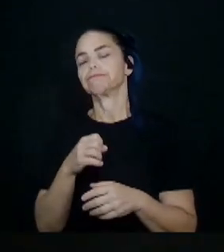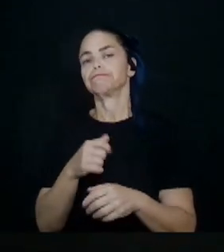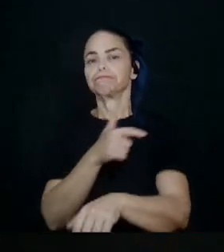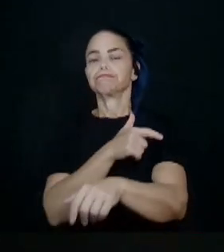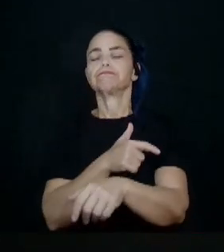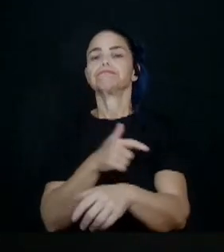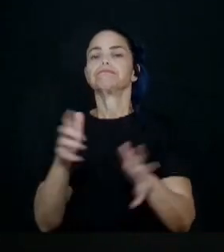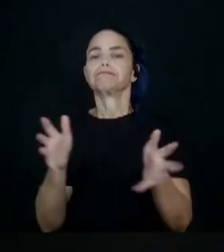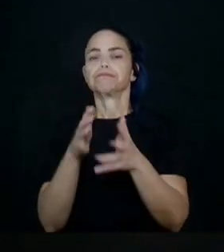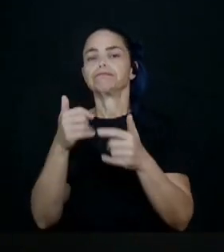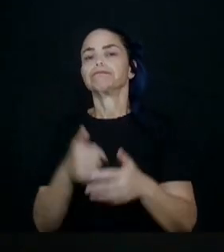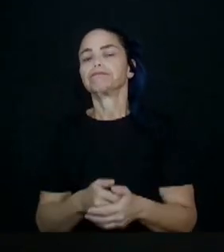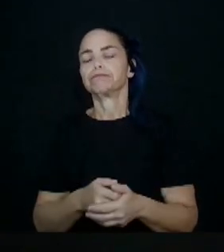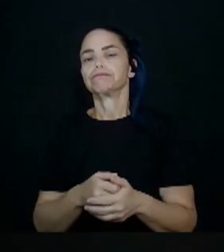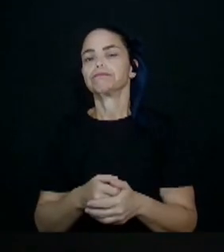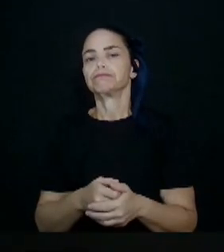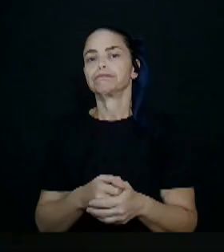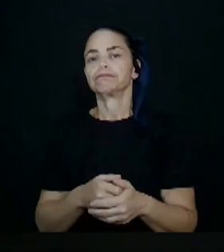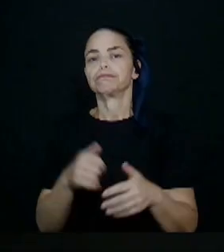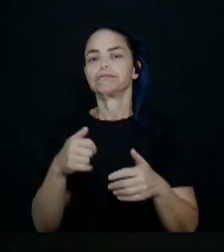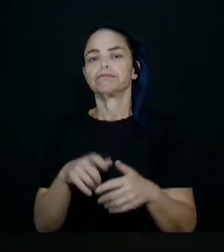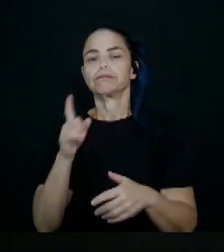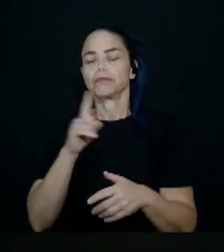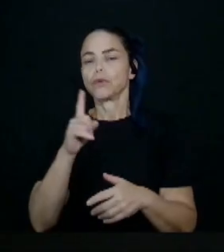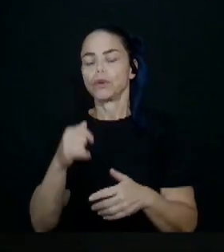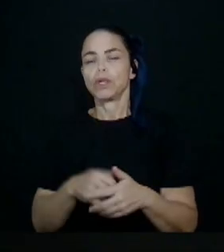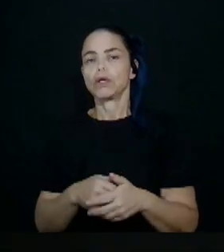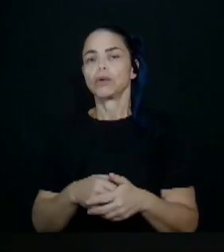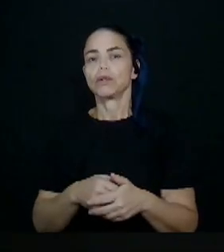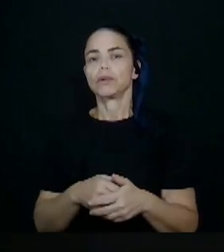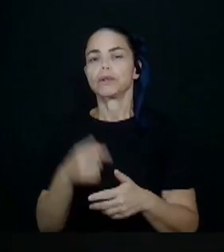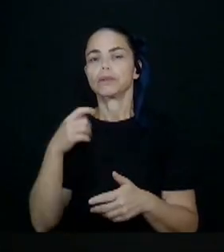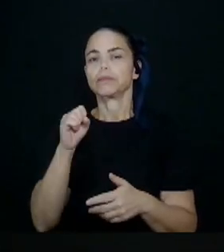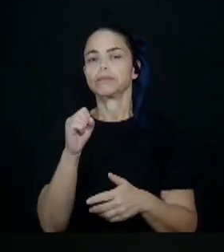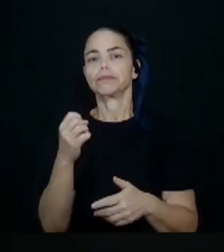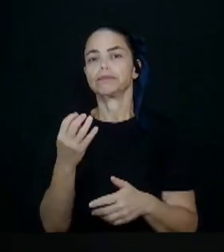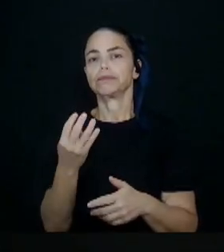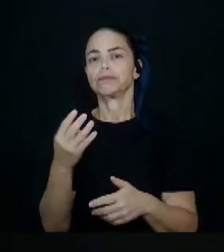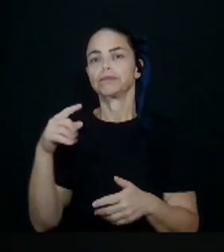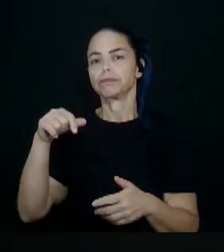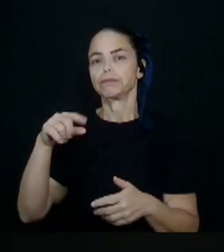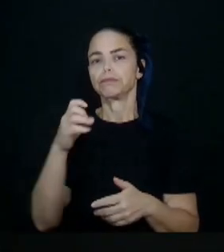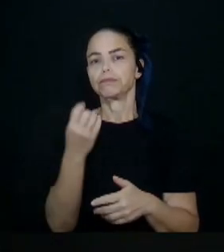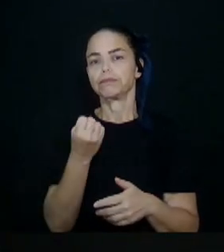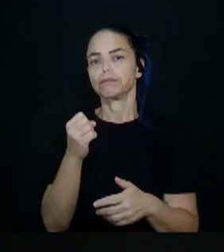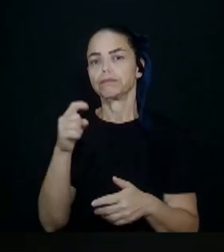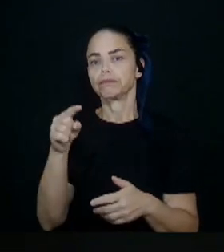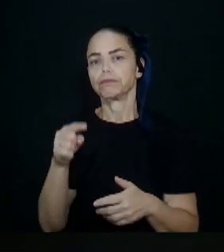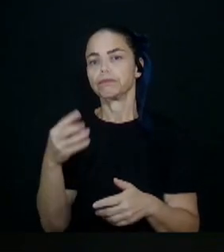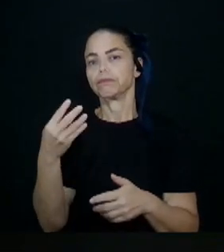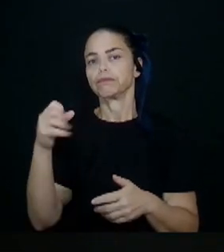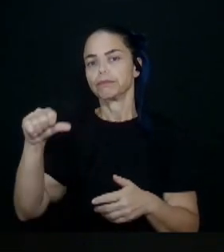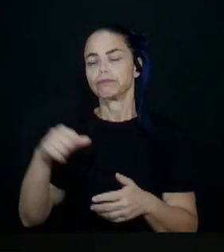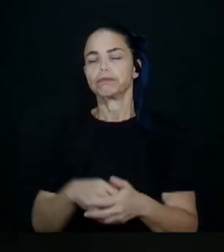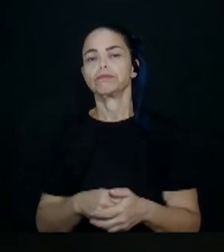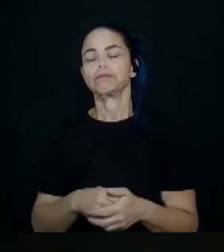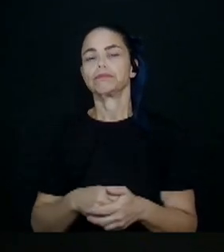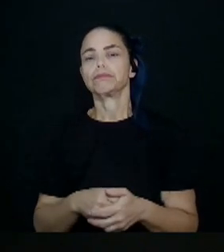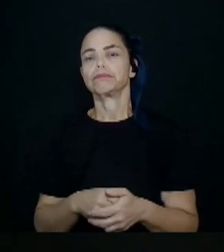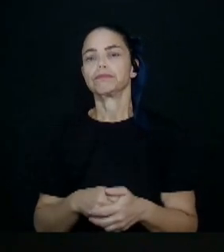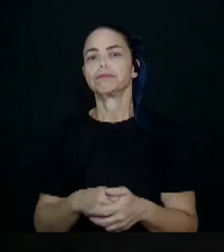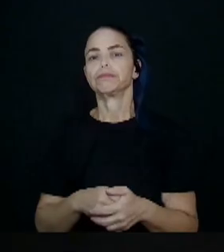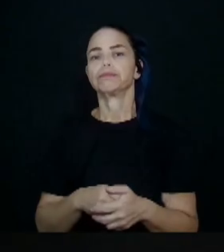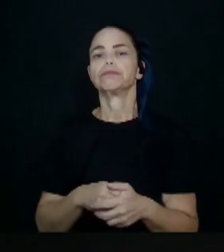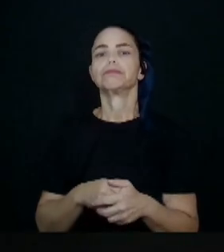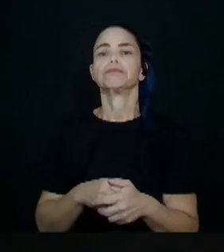Vamos deixar o efeito pateta subir para a cabeça, tá bom? 8h49, mais uma pergunta, mais duas e a gente já vai para as considerações finais.